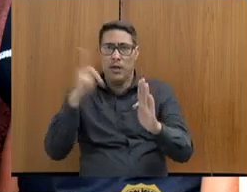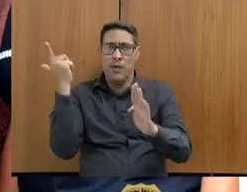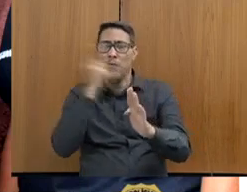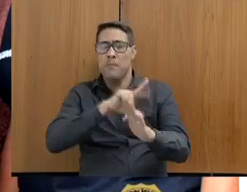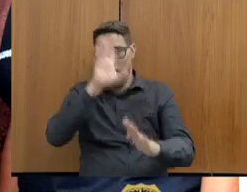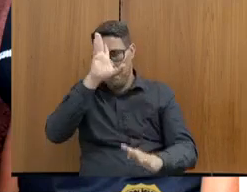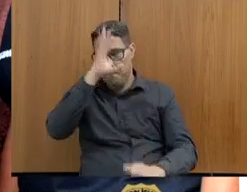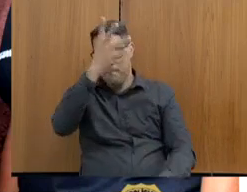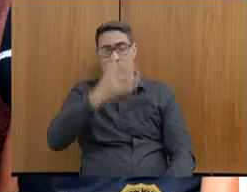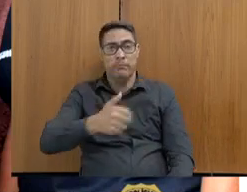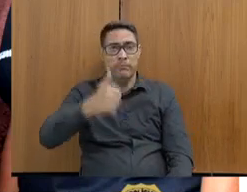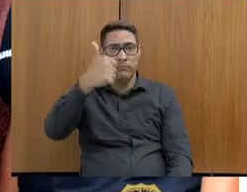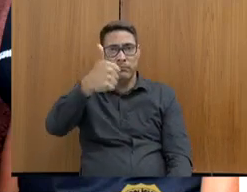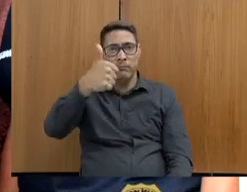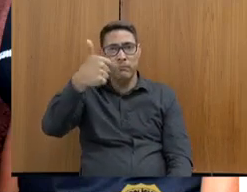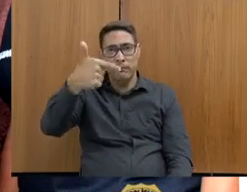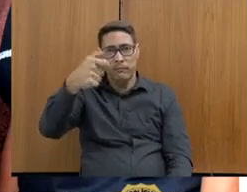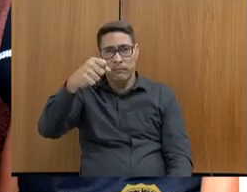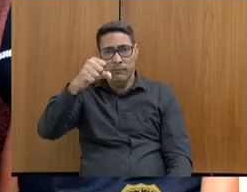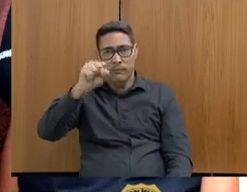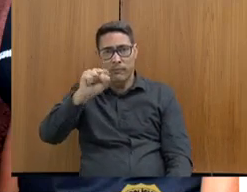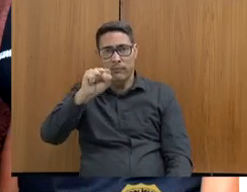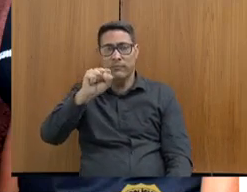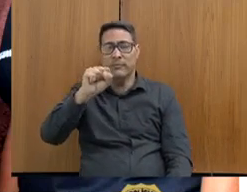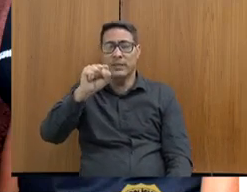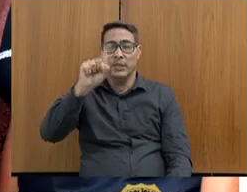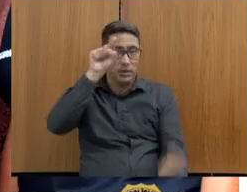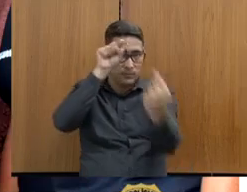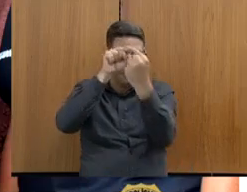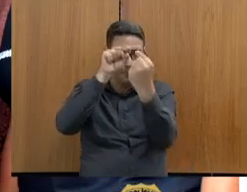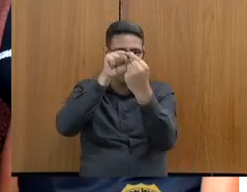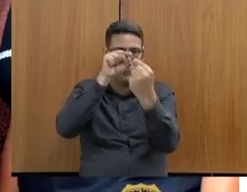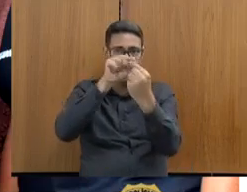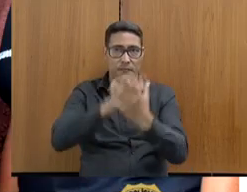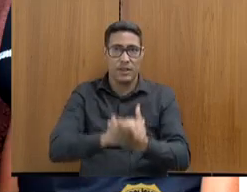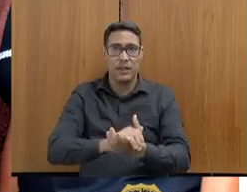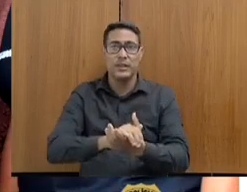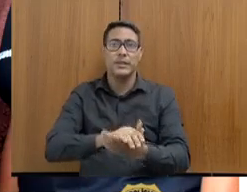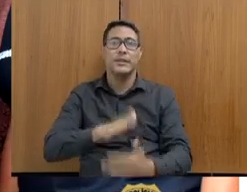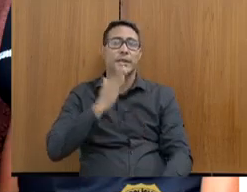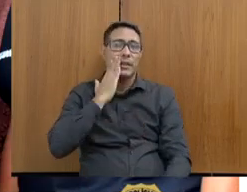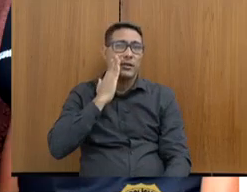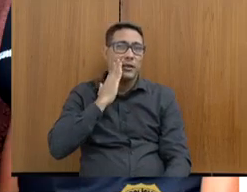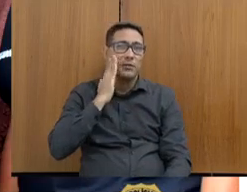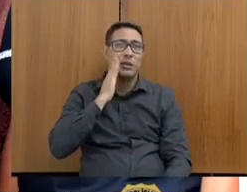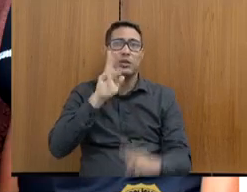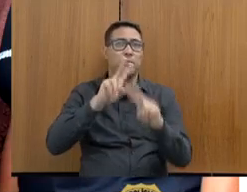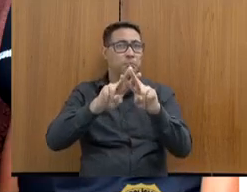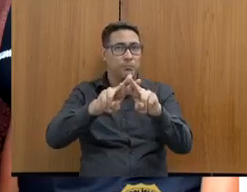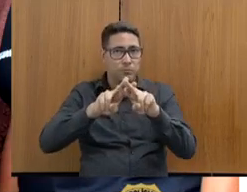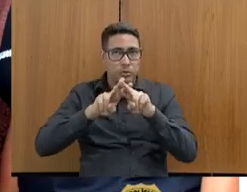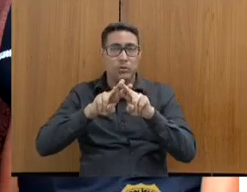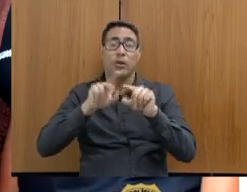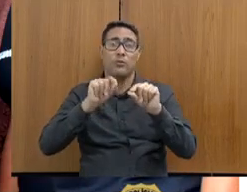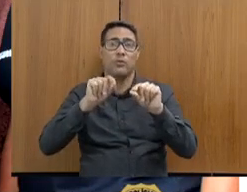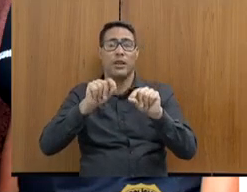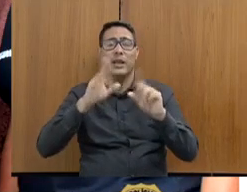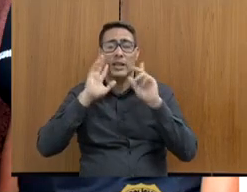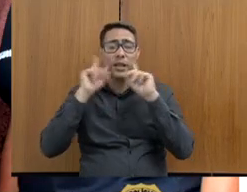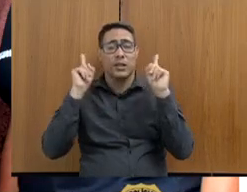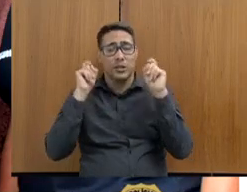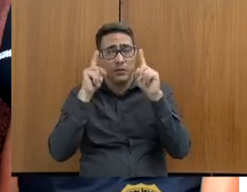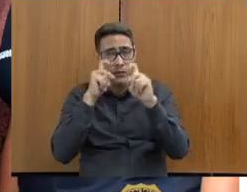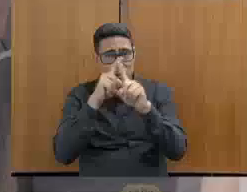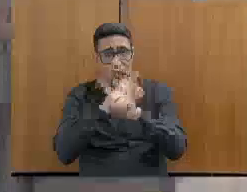procedimentos né desta natureza é exatamente né em função muitas vezes dessa complexidade da formação